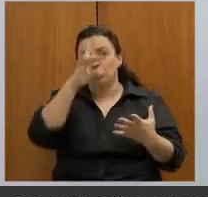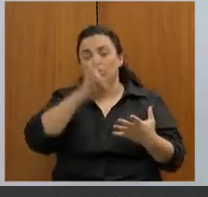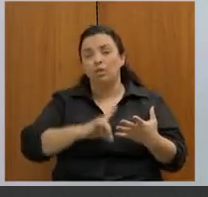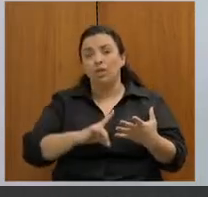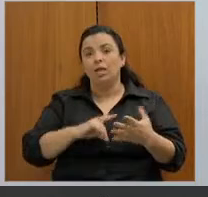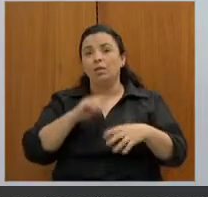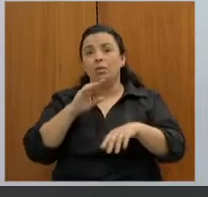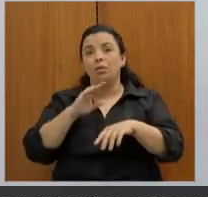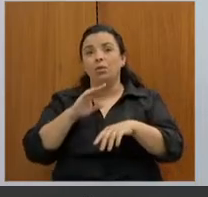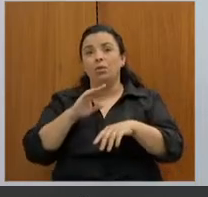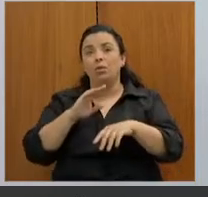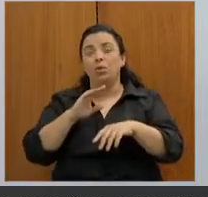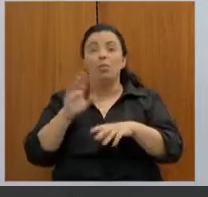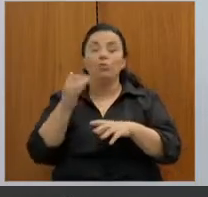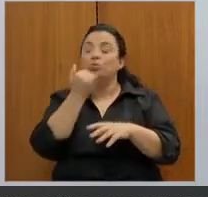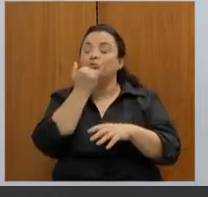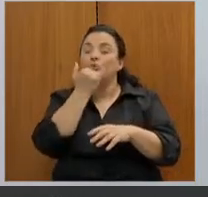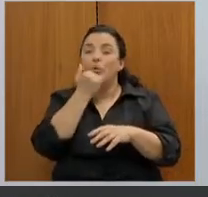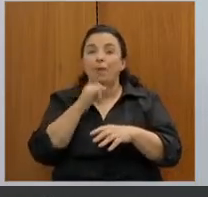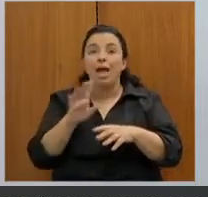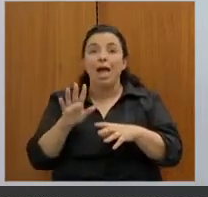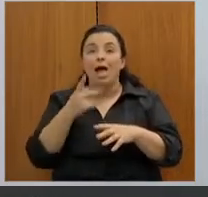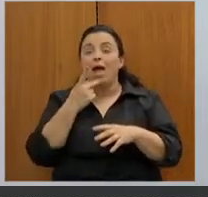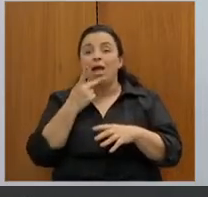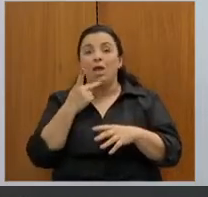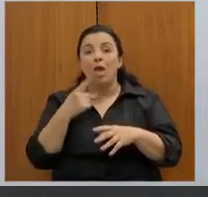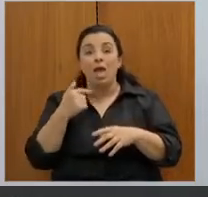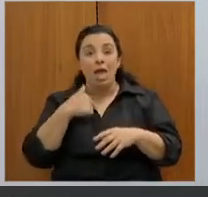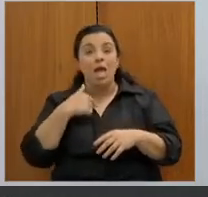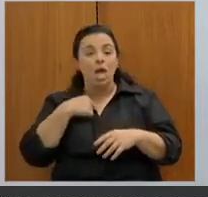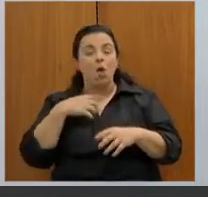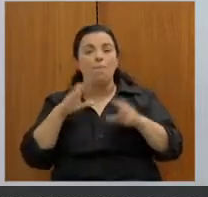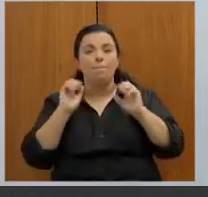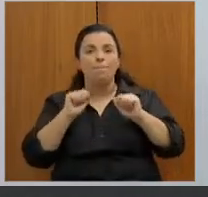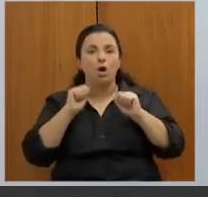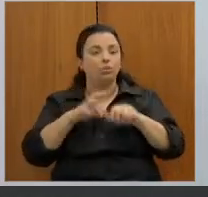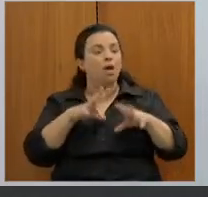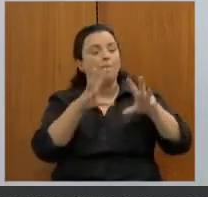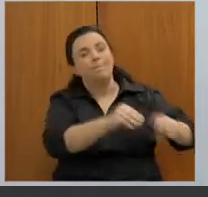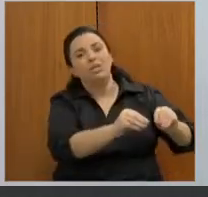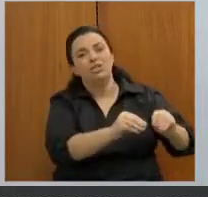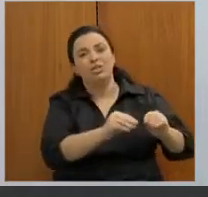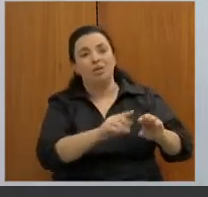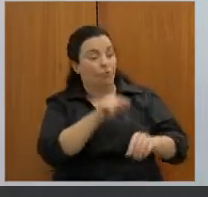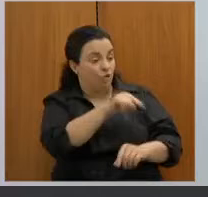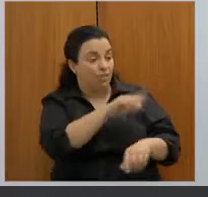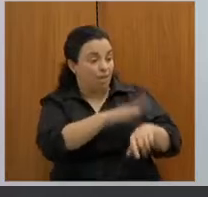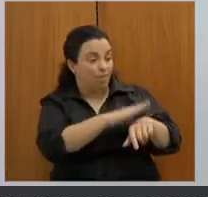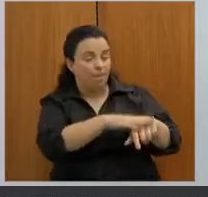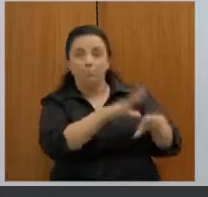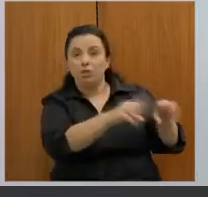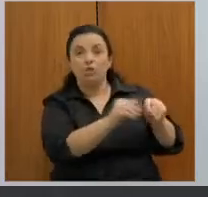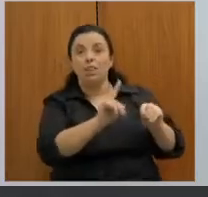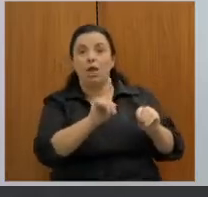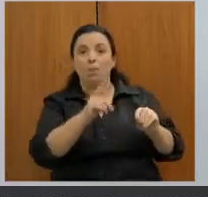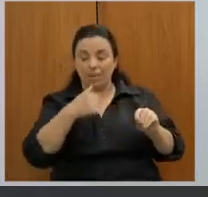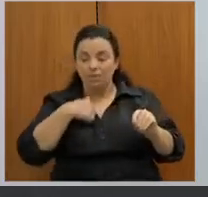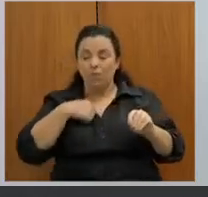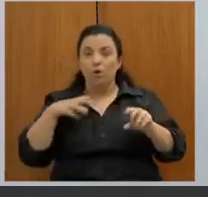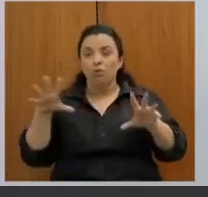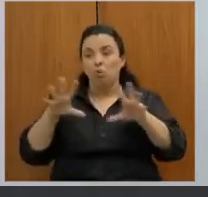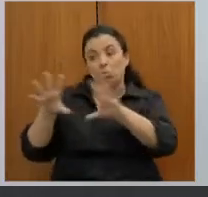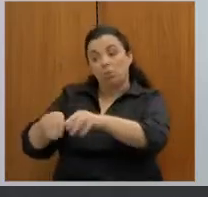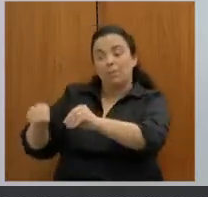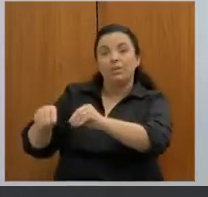não são toques né são violências são agressões são terminações é a mulher é colocada